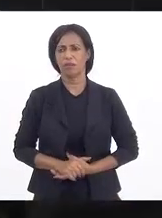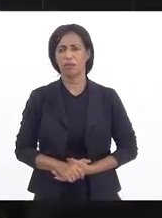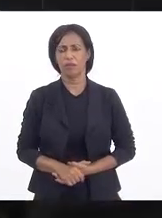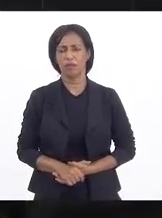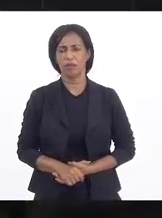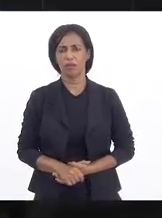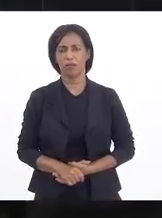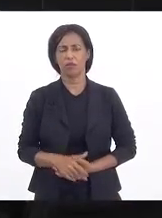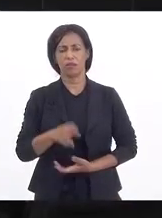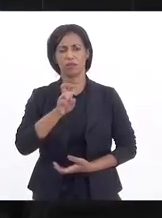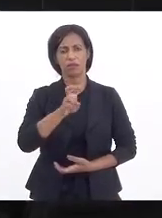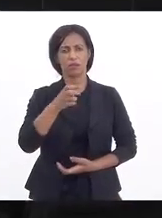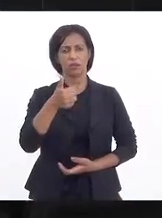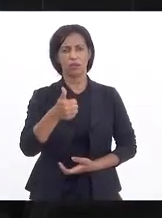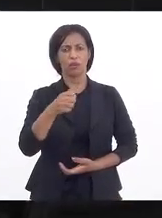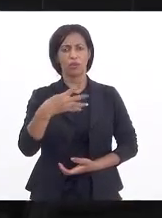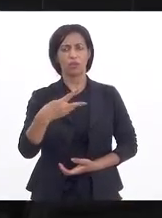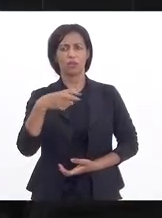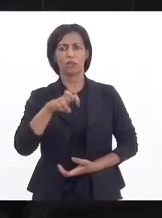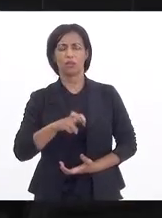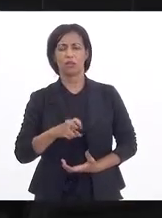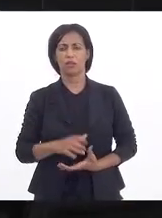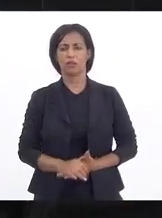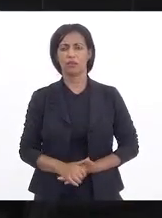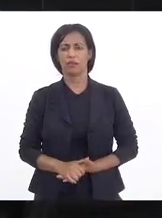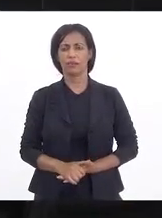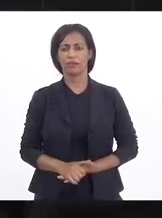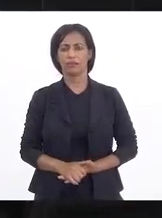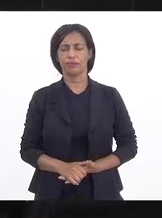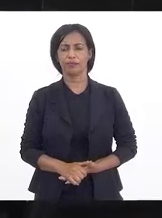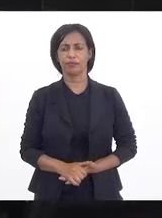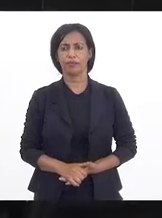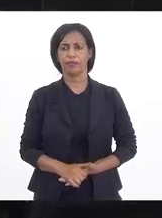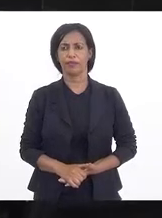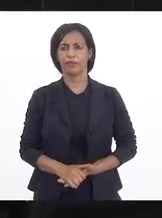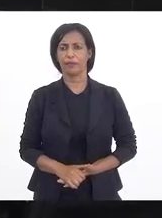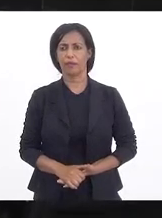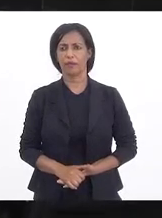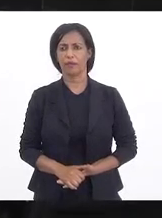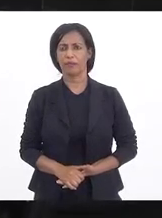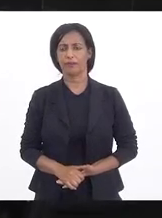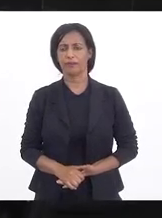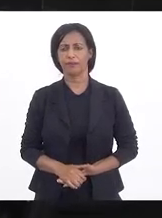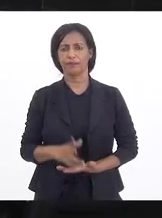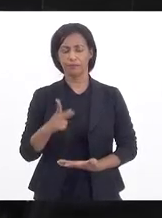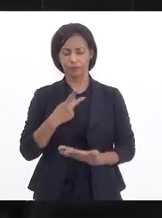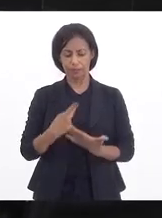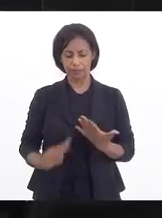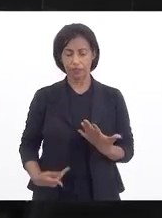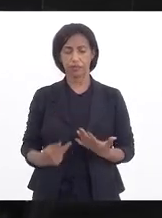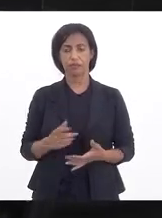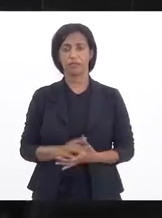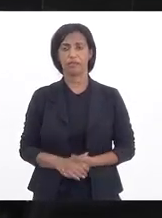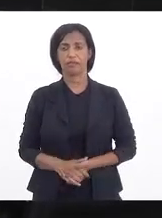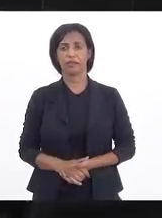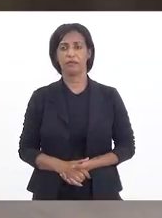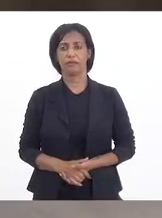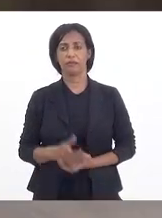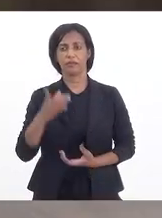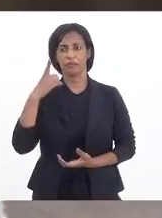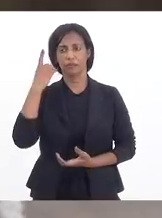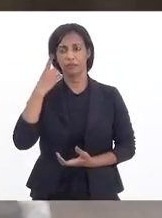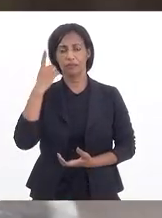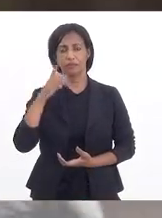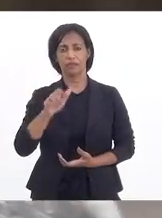o projeto 5145 Deputado Átila Nunes o seu presente senhora Presidente o